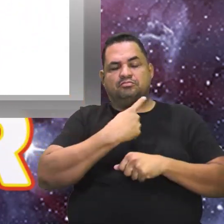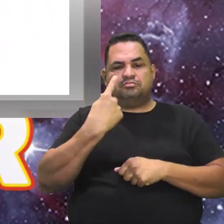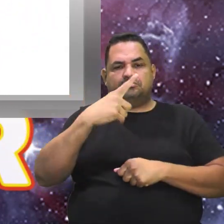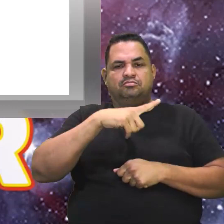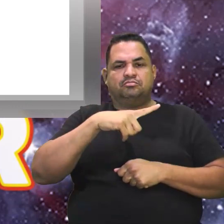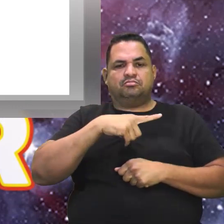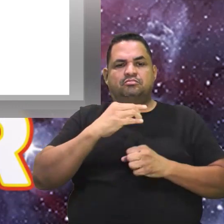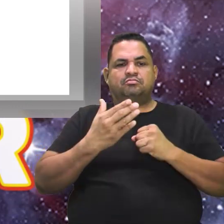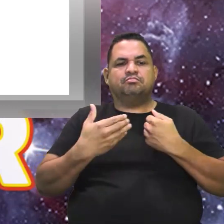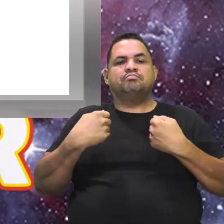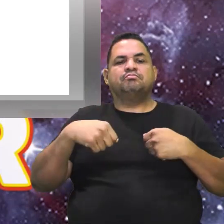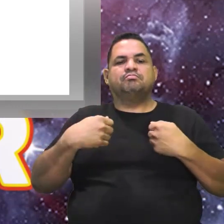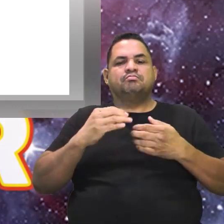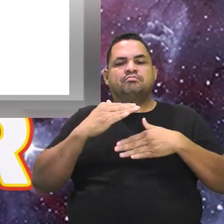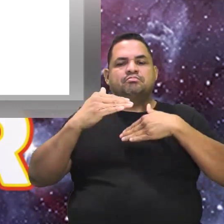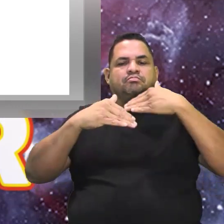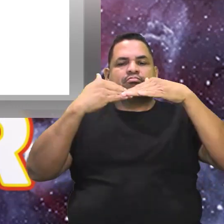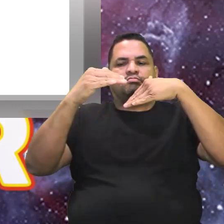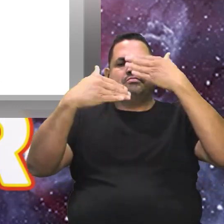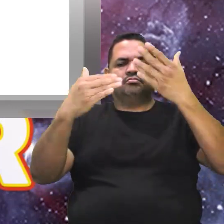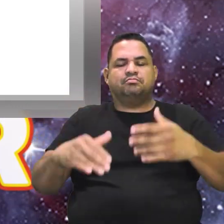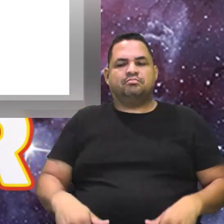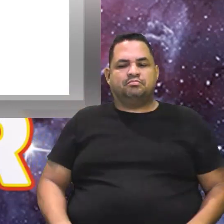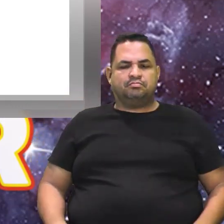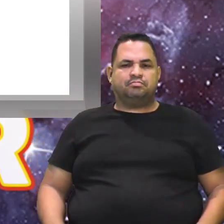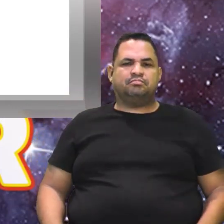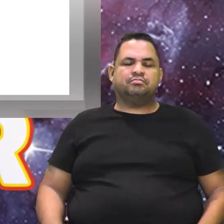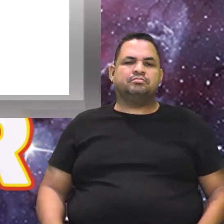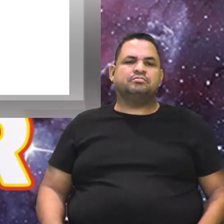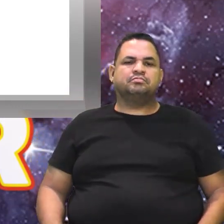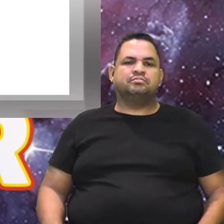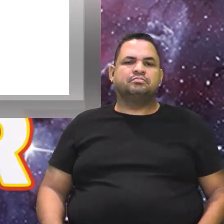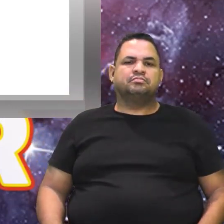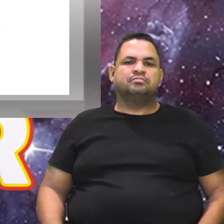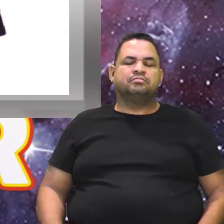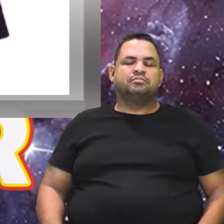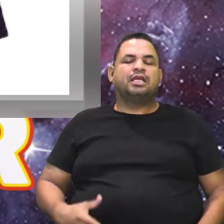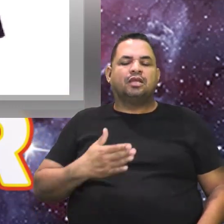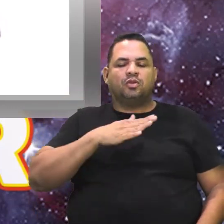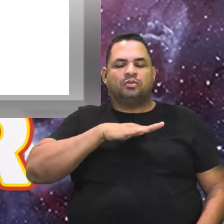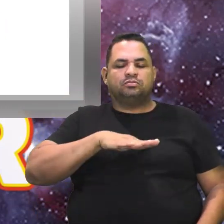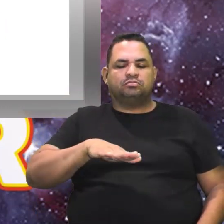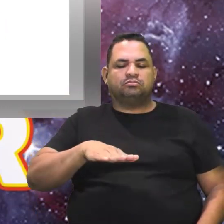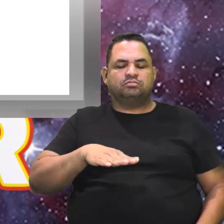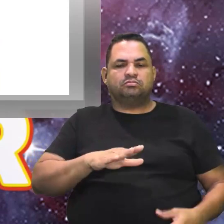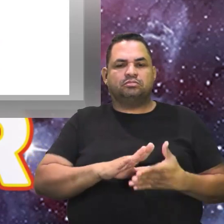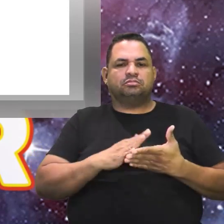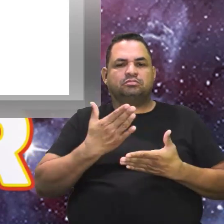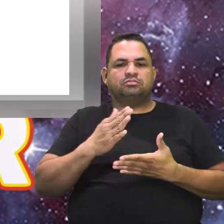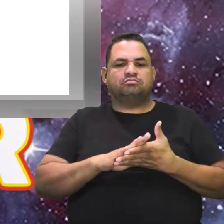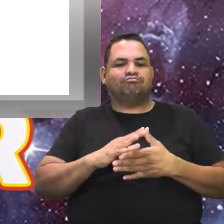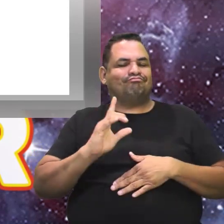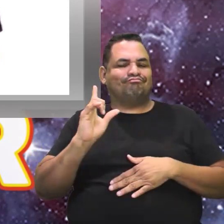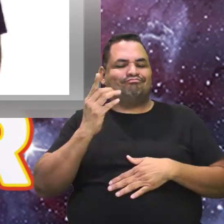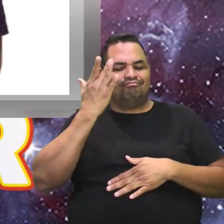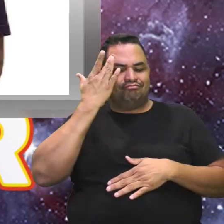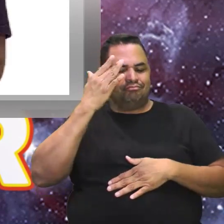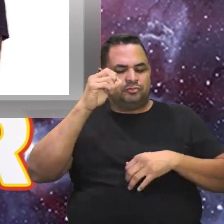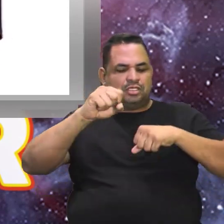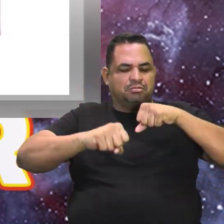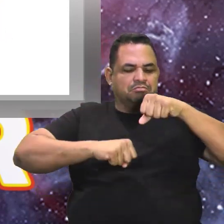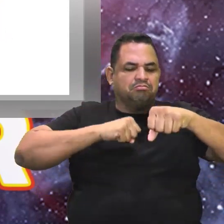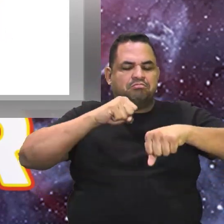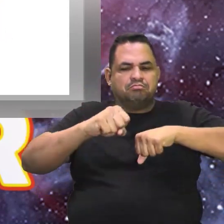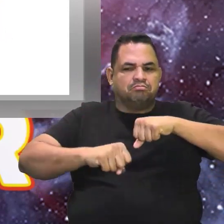nós temos. Basta desenvolver, tá bom? É a mesma coisa de uma criança que não sabe andar de bicicleta.